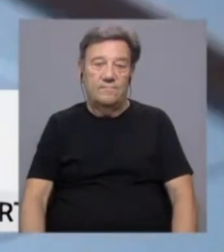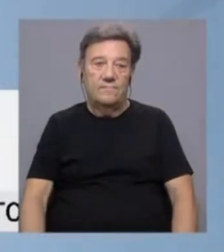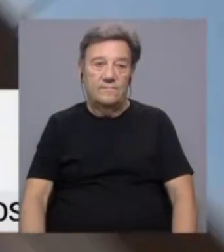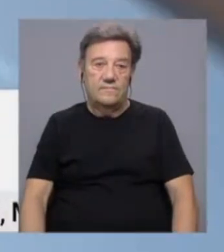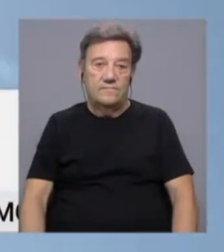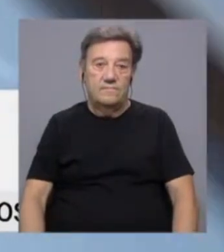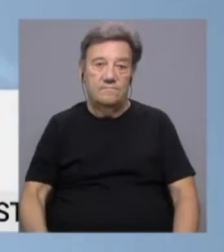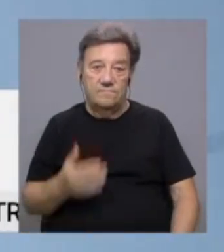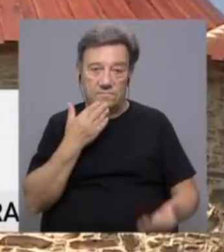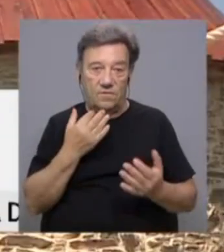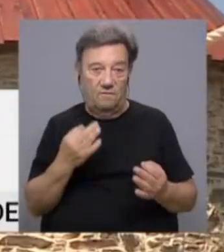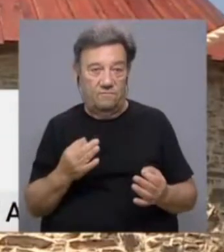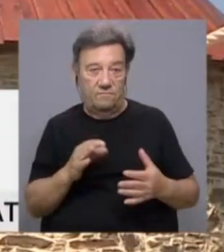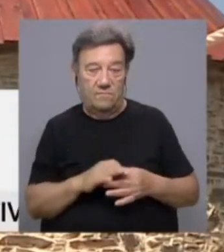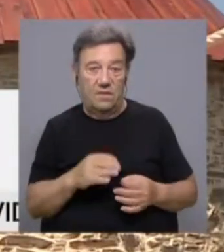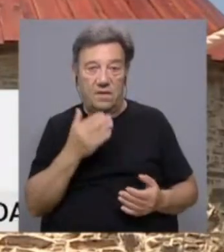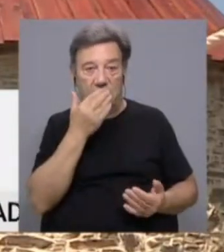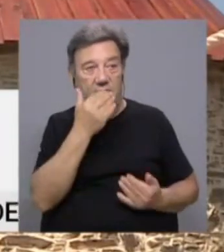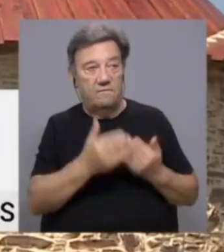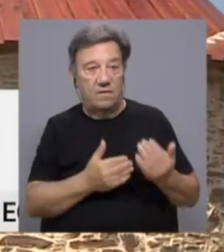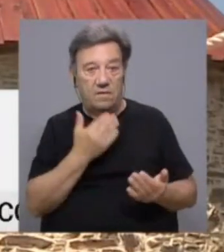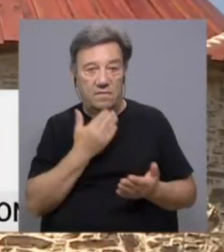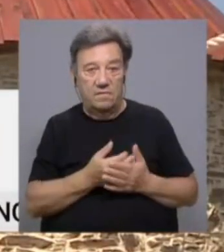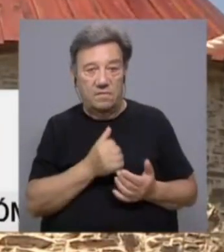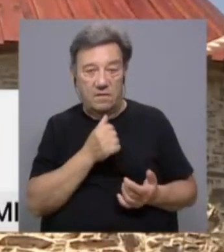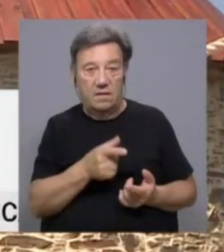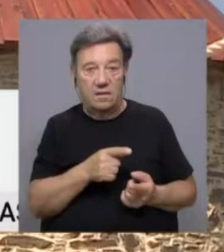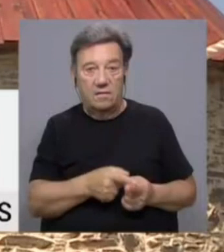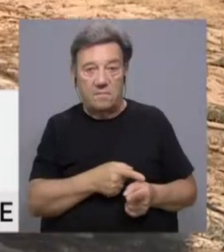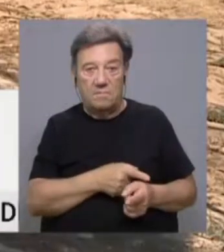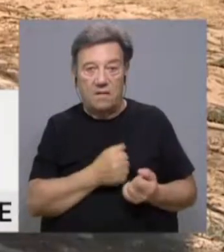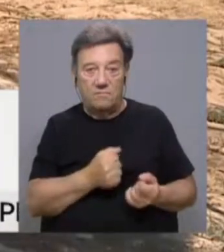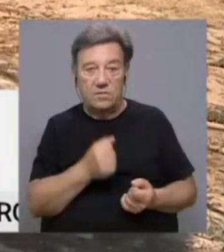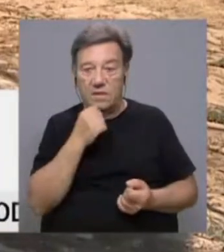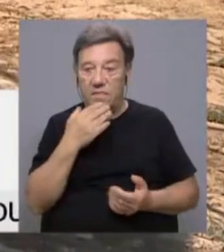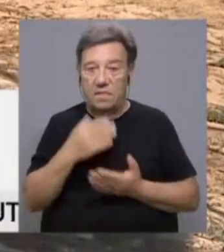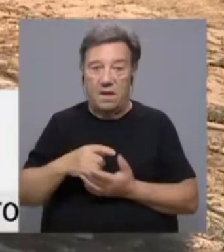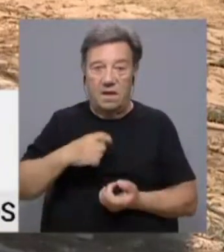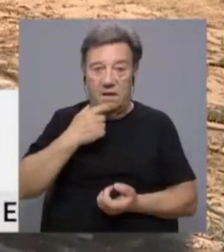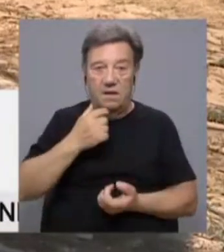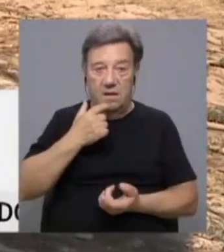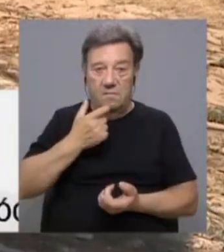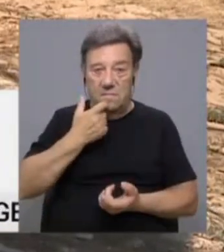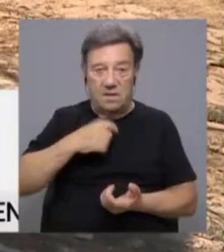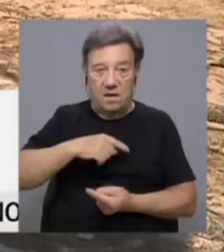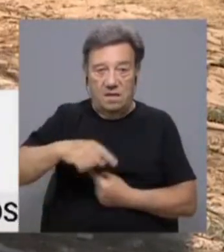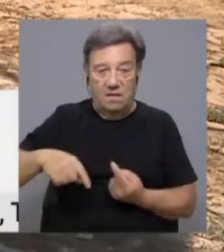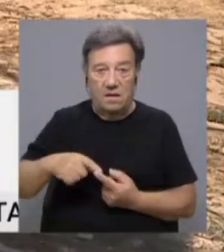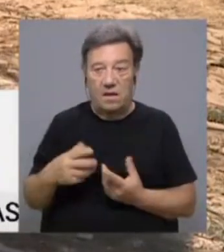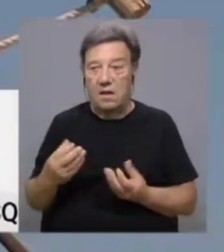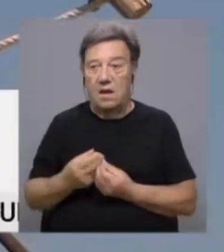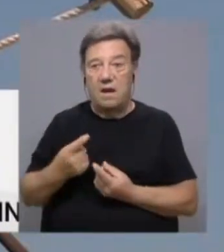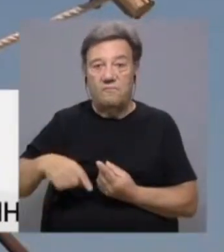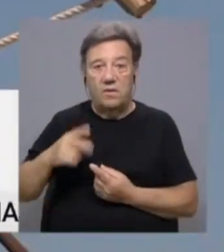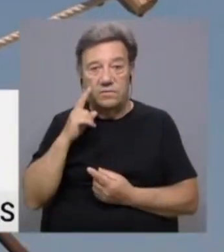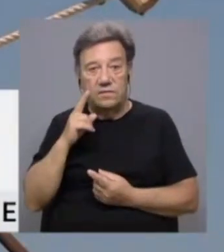O vento está de feição, as velas deixam-se ir, vão ganhando força para acionar as mós. À volta vai-se juntando